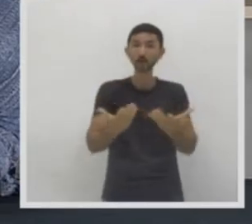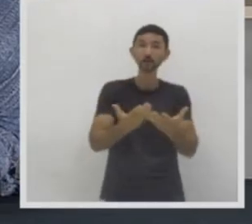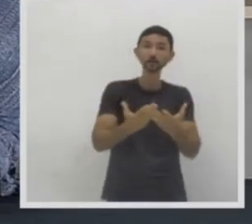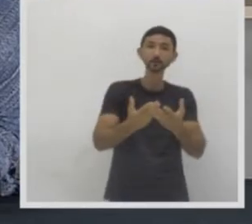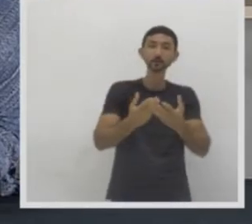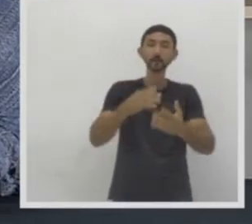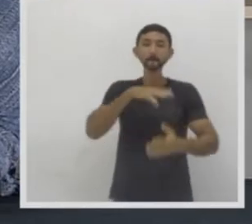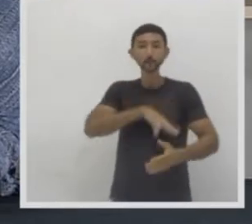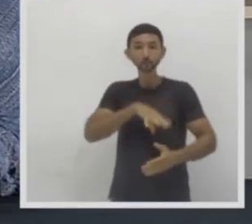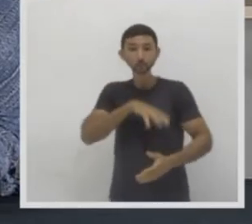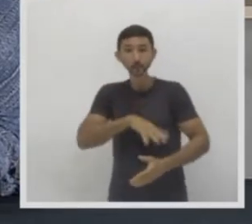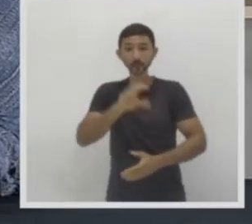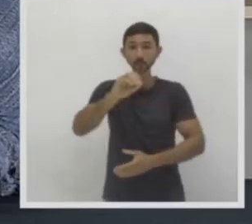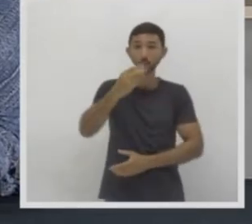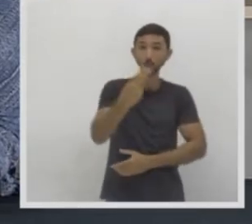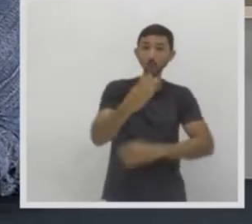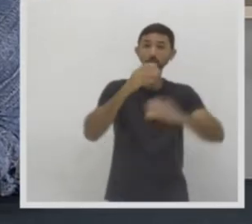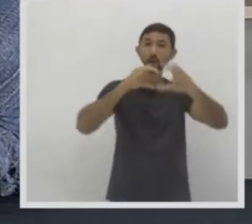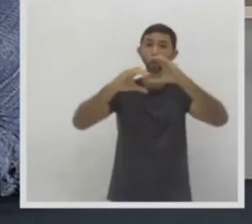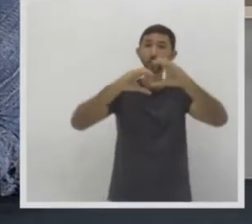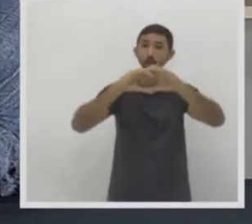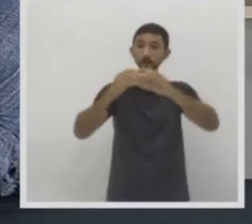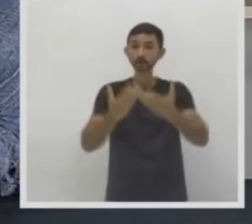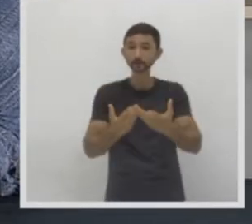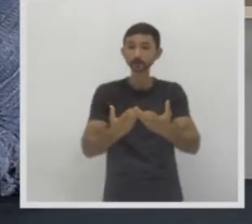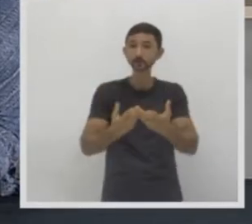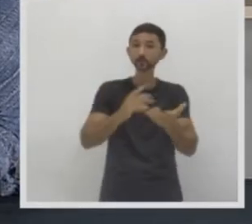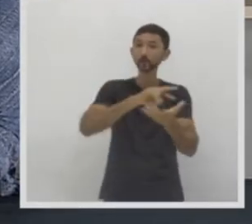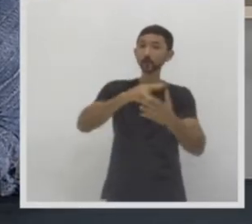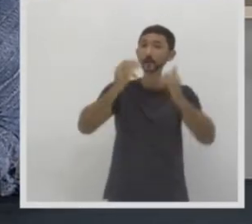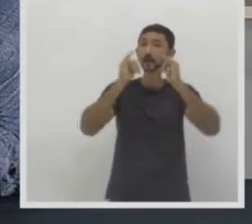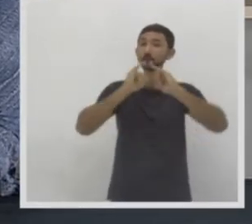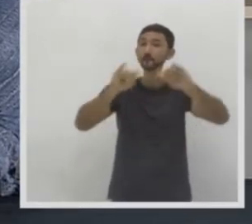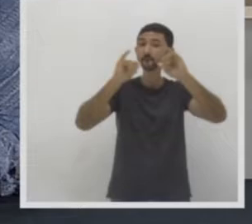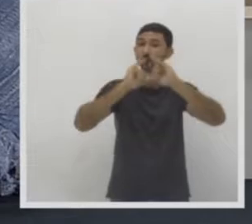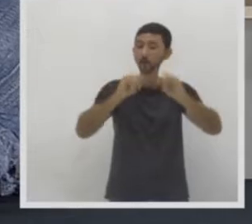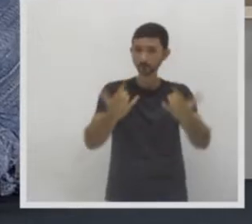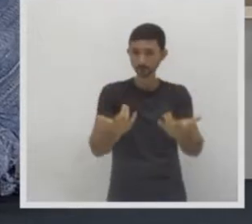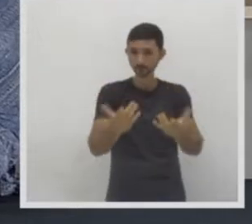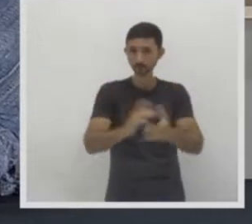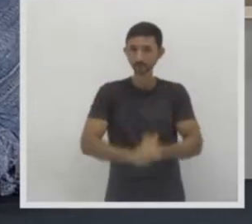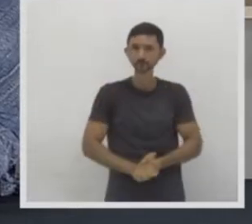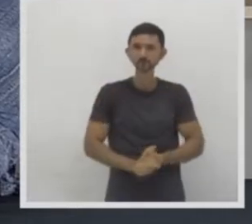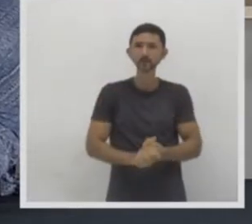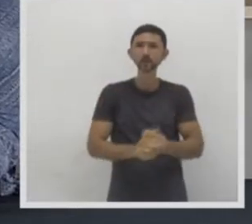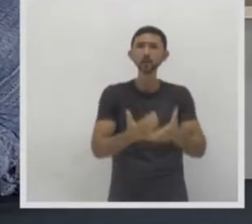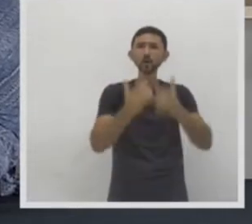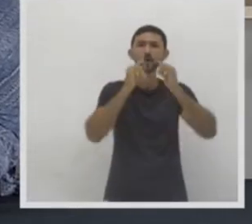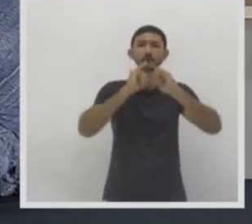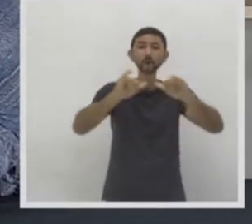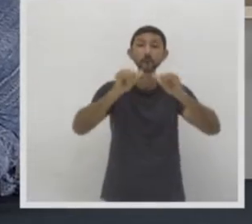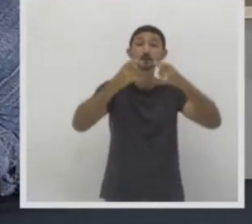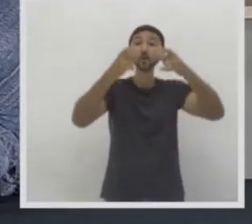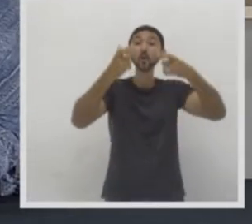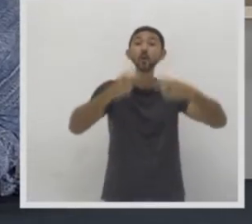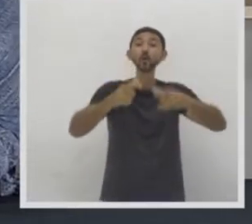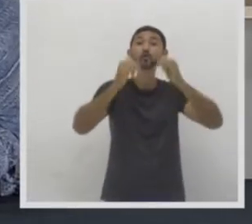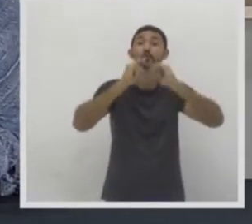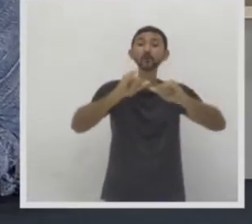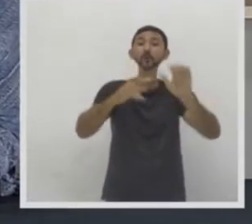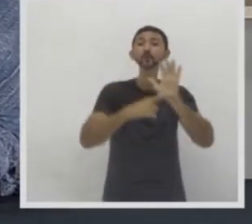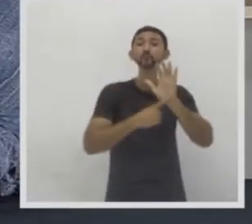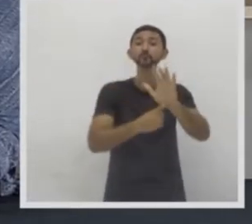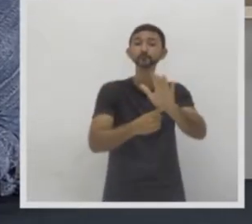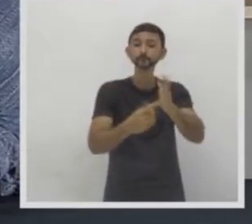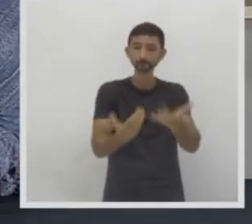área da comunicação, nós estamos falando em veículos de informação, onde a informação ela é